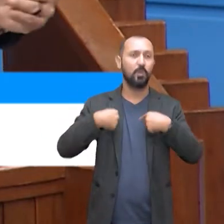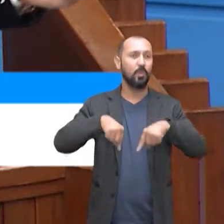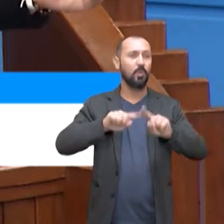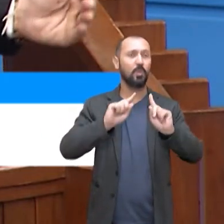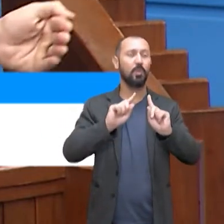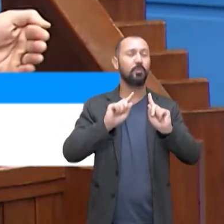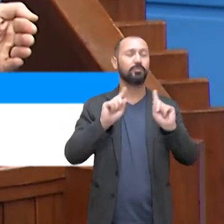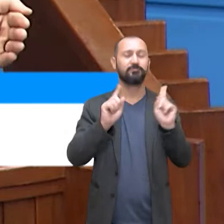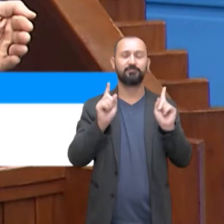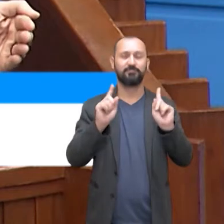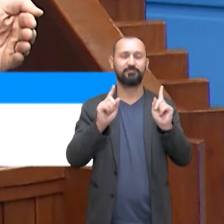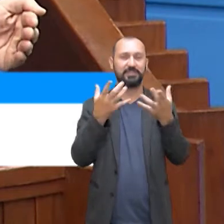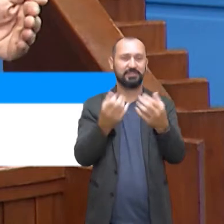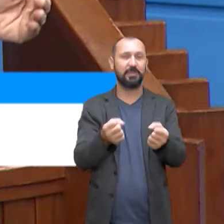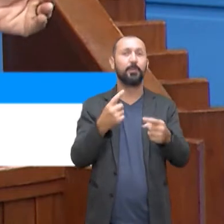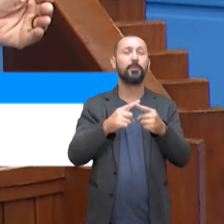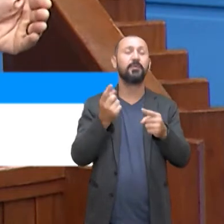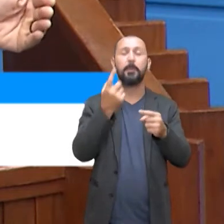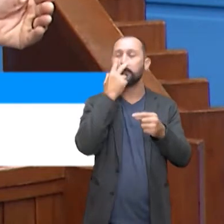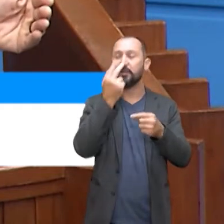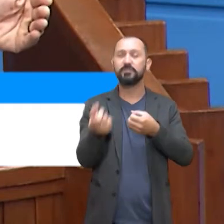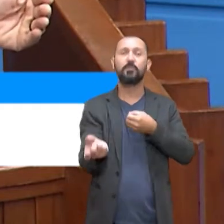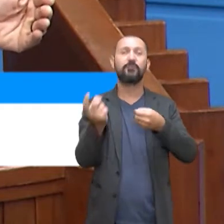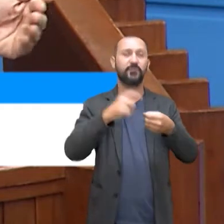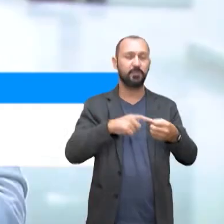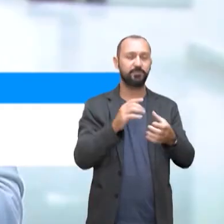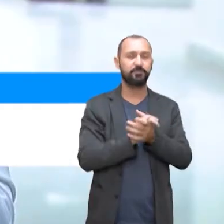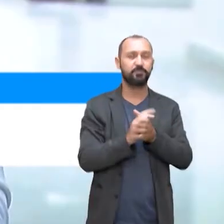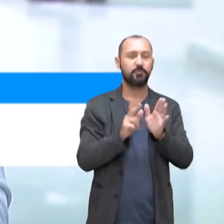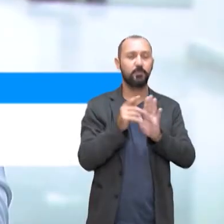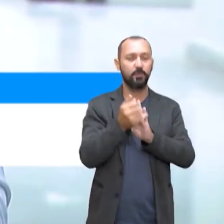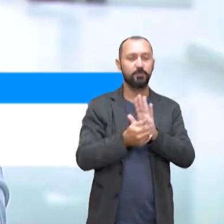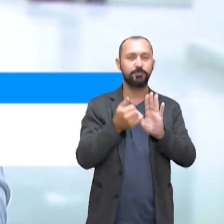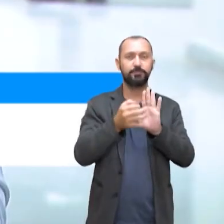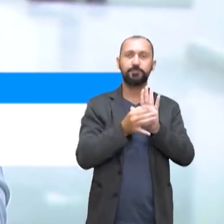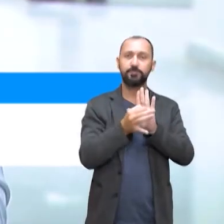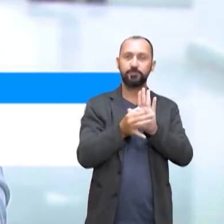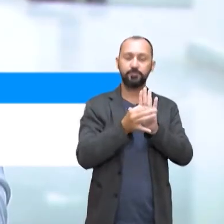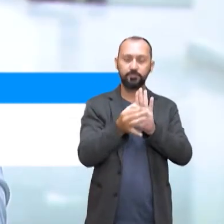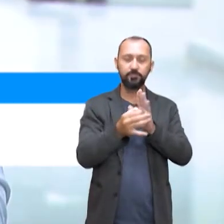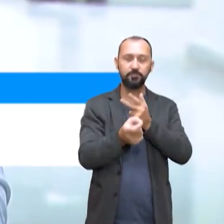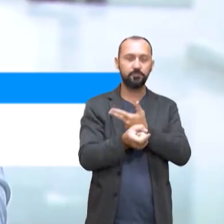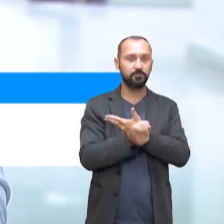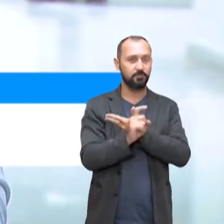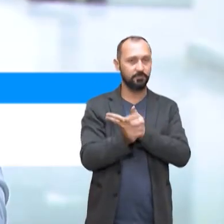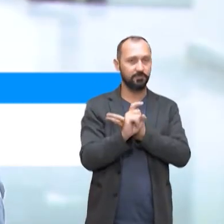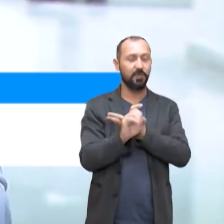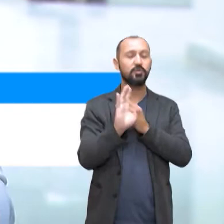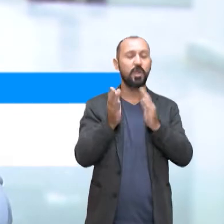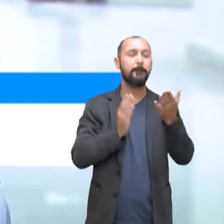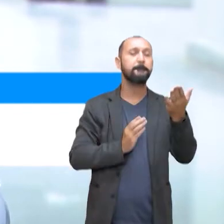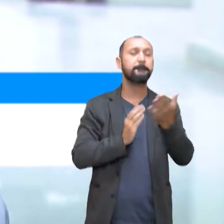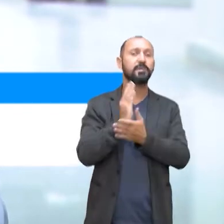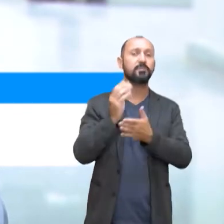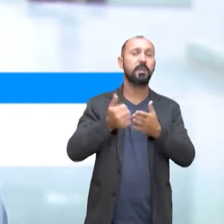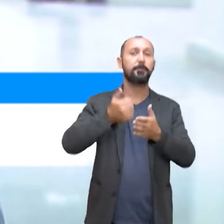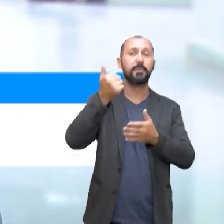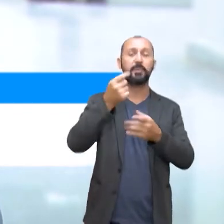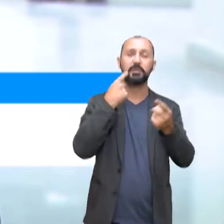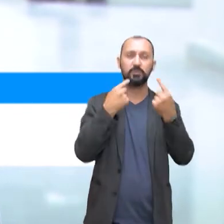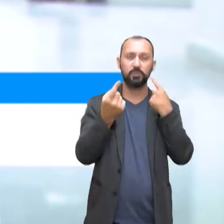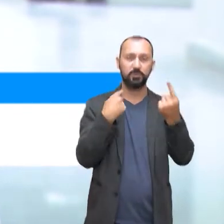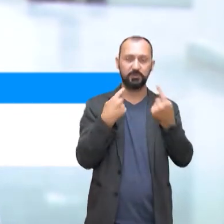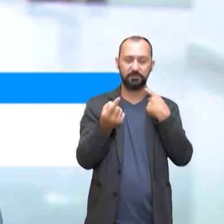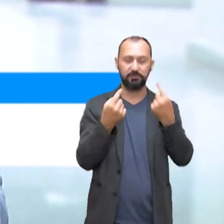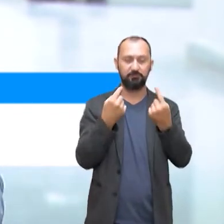nós não podemos admitir, porque vai ser um retrocesso. O projeto proposto pelo Executivo já foi aprovado em